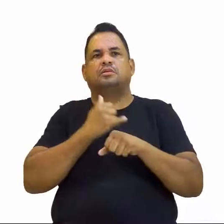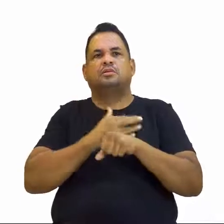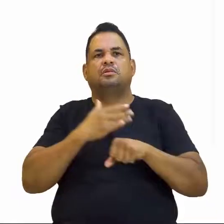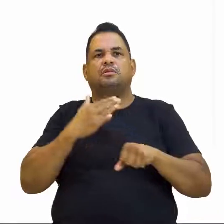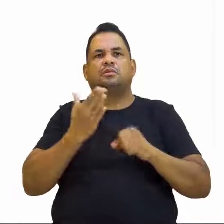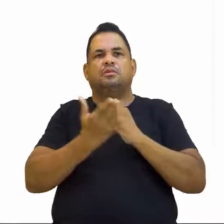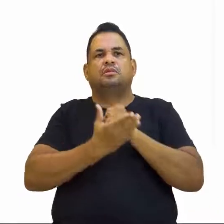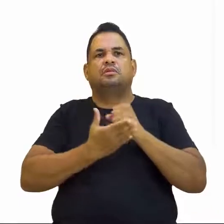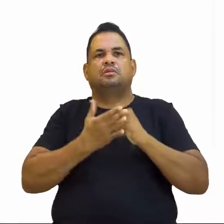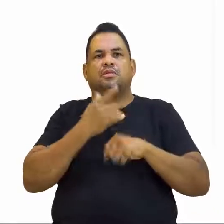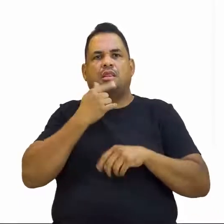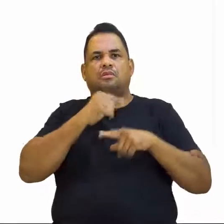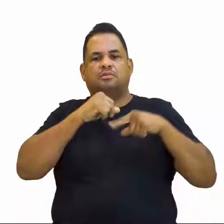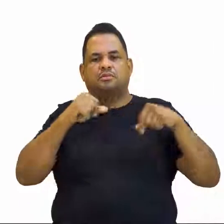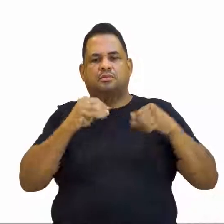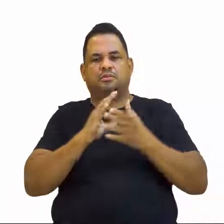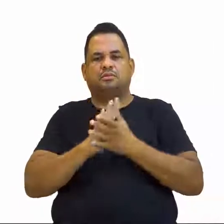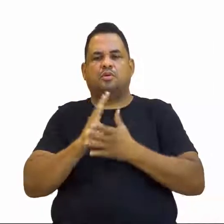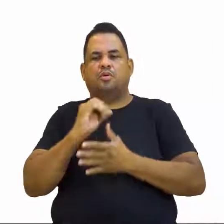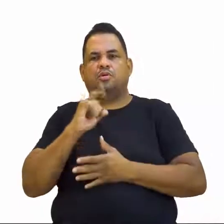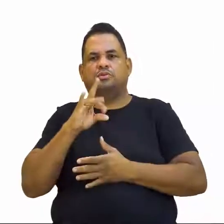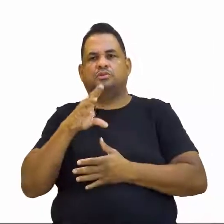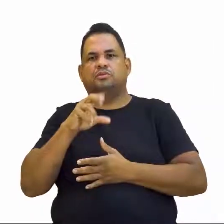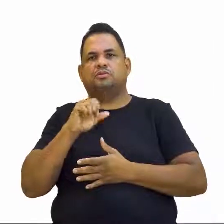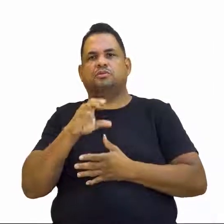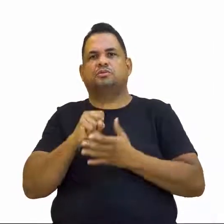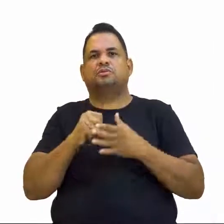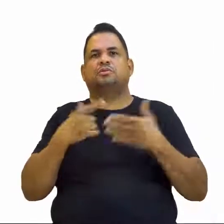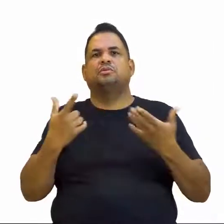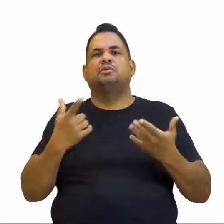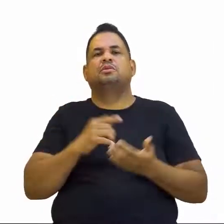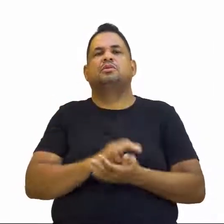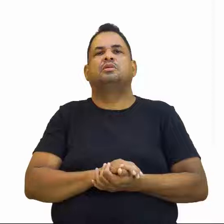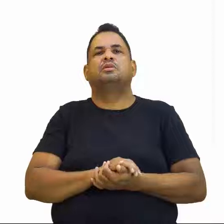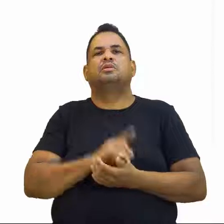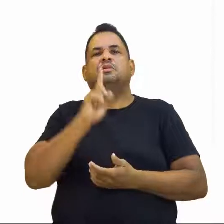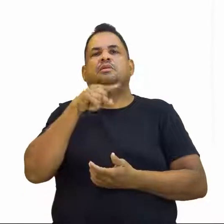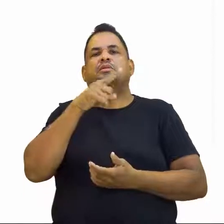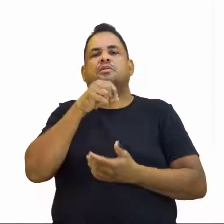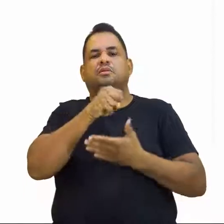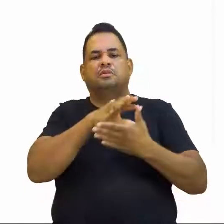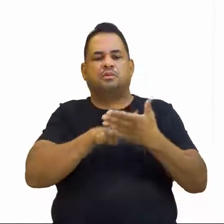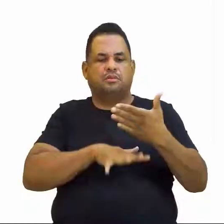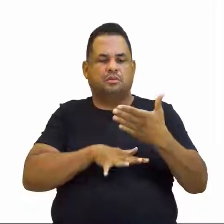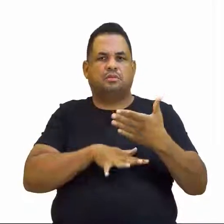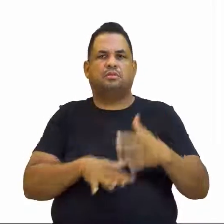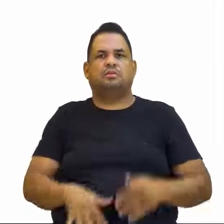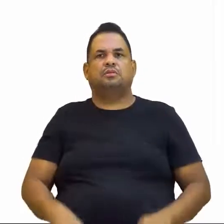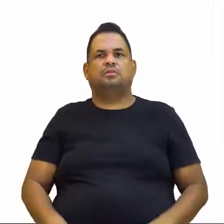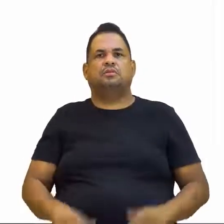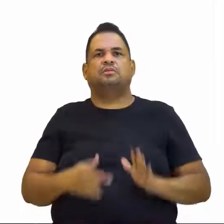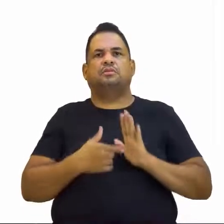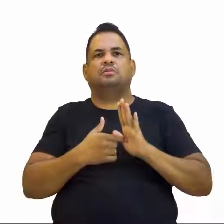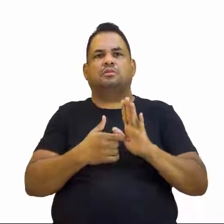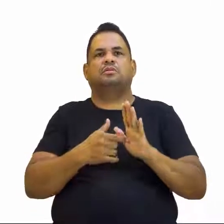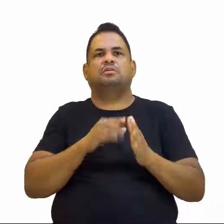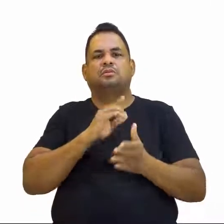bases, sais e óxidos. Assinale a alternativa que